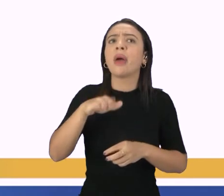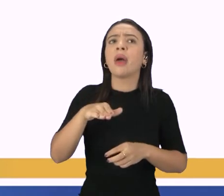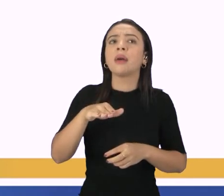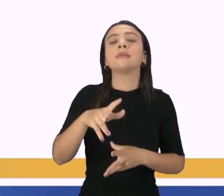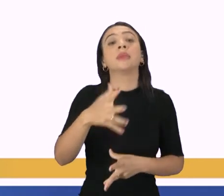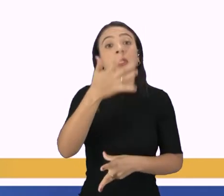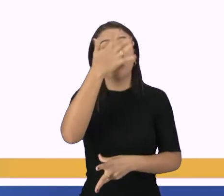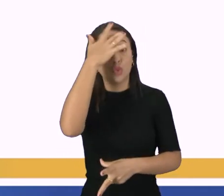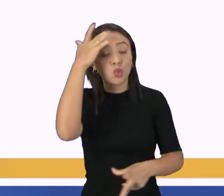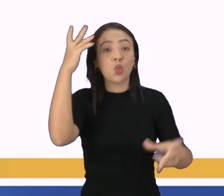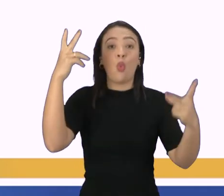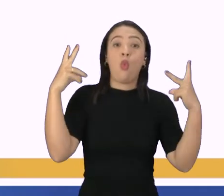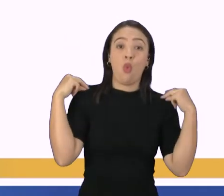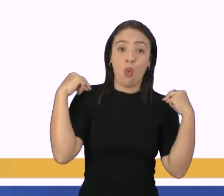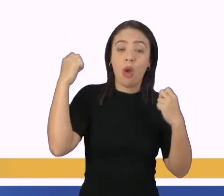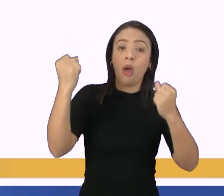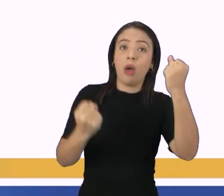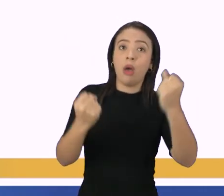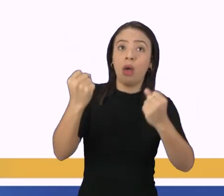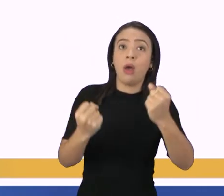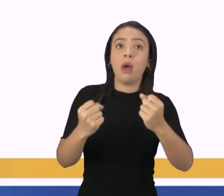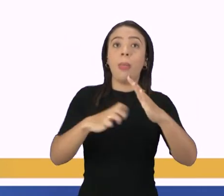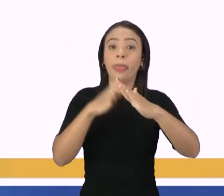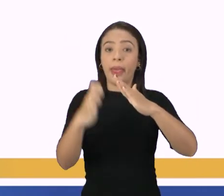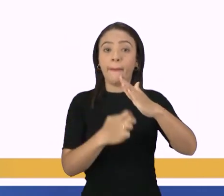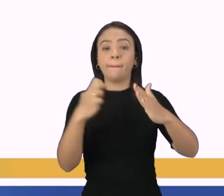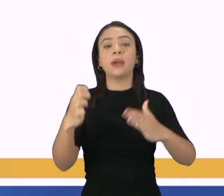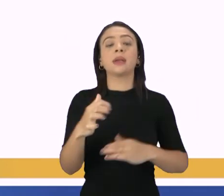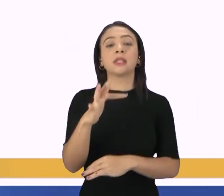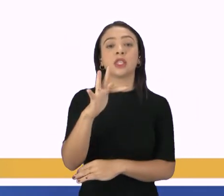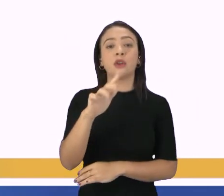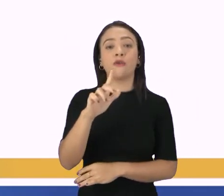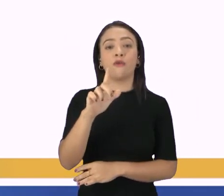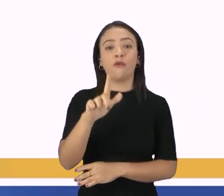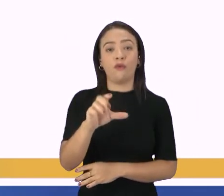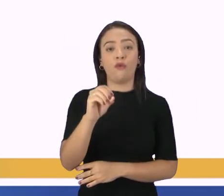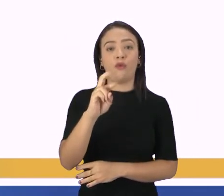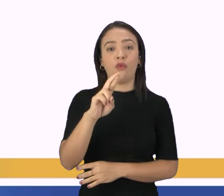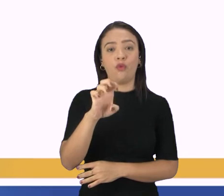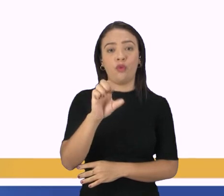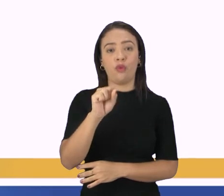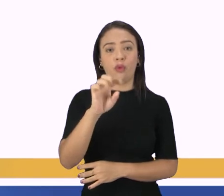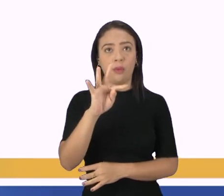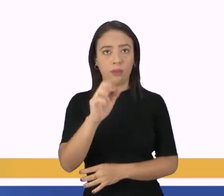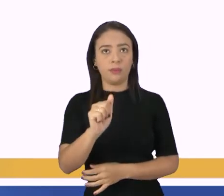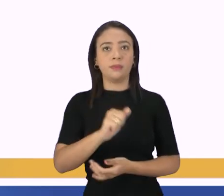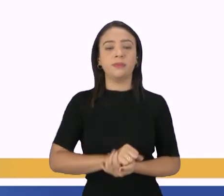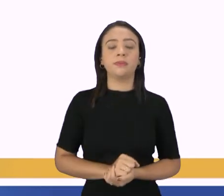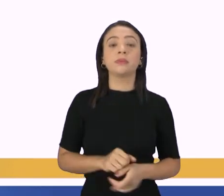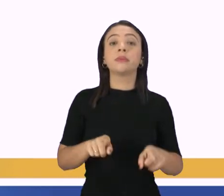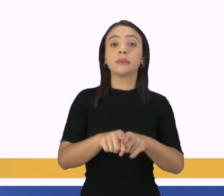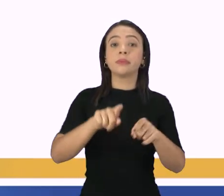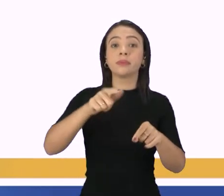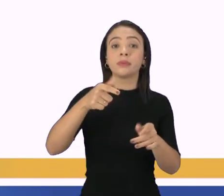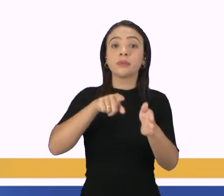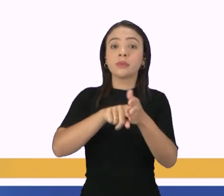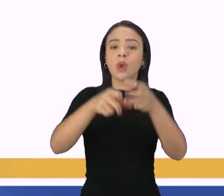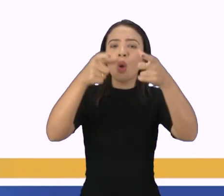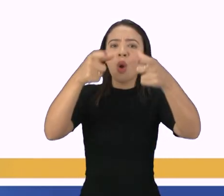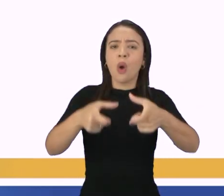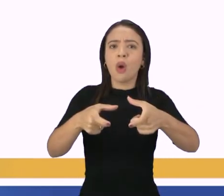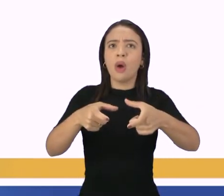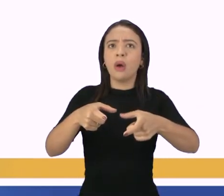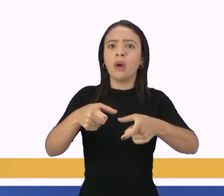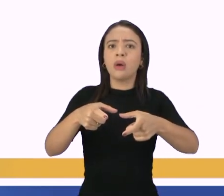Dos motoristas de ônibus da empresa Floresta. Vamos a mais uma. Onde? Você pode